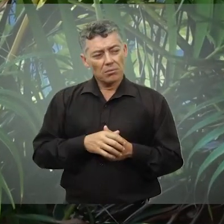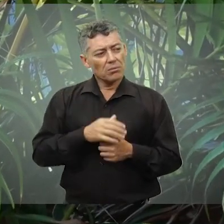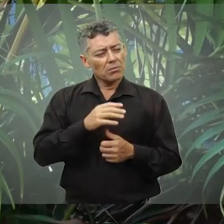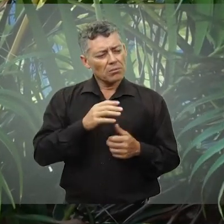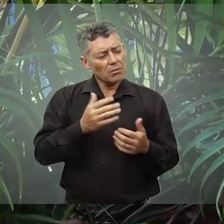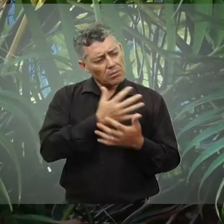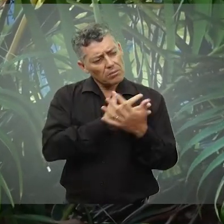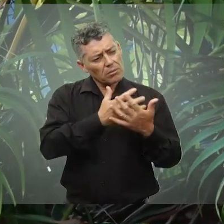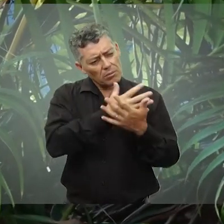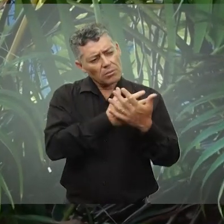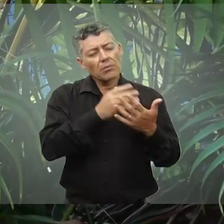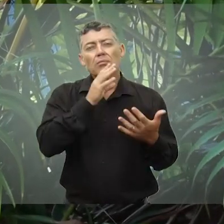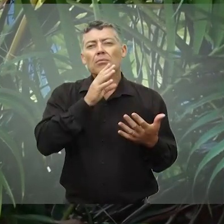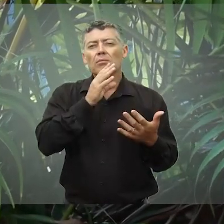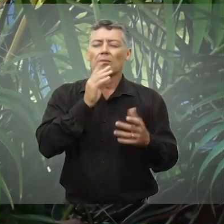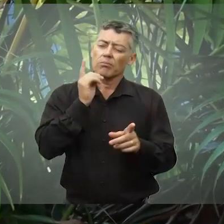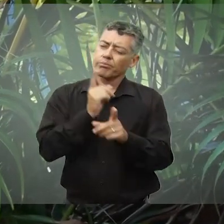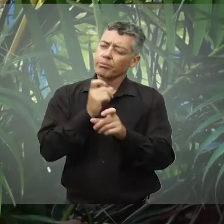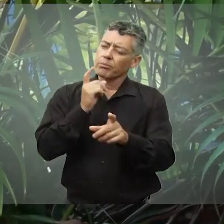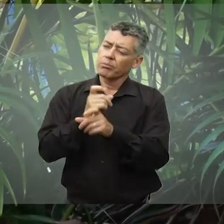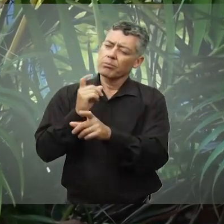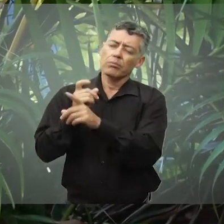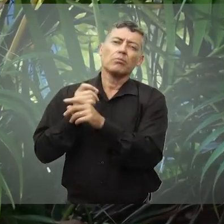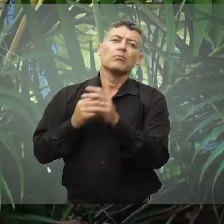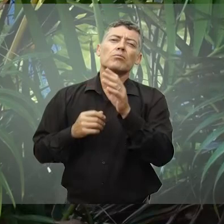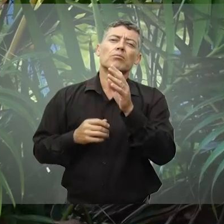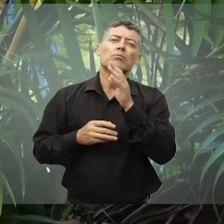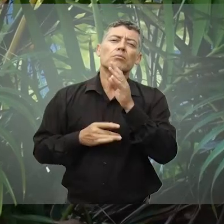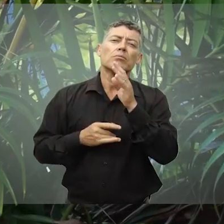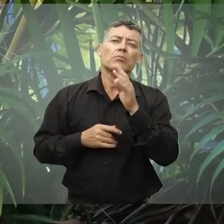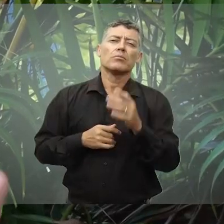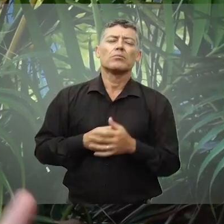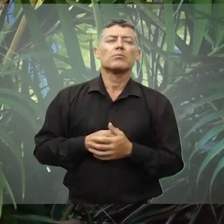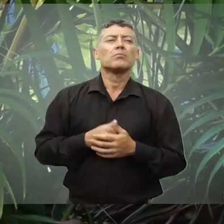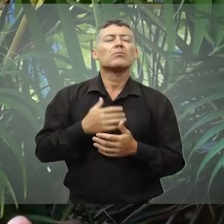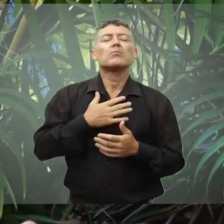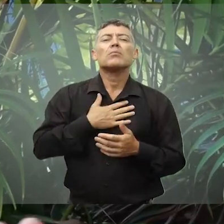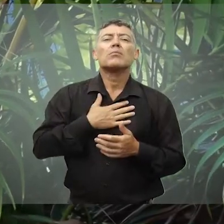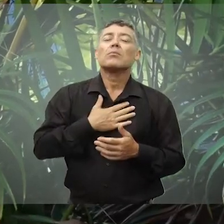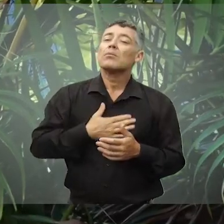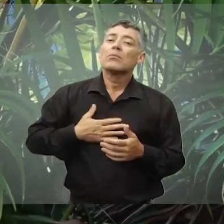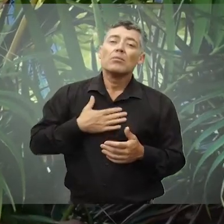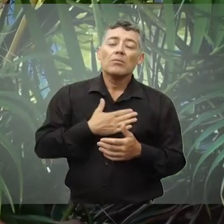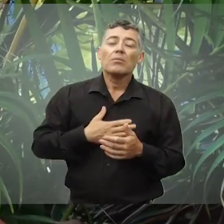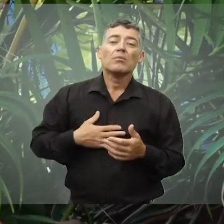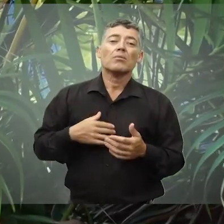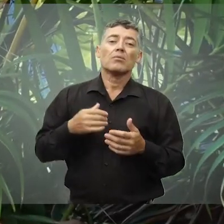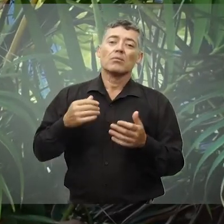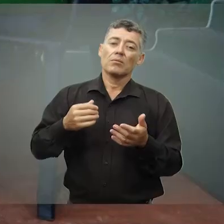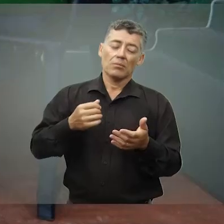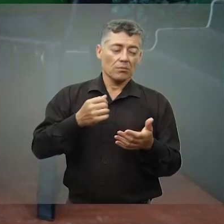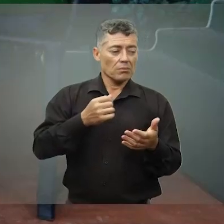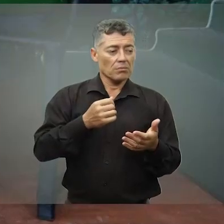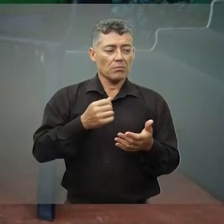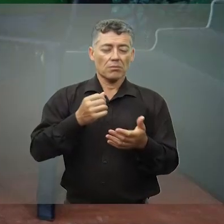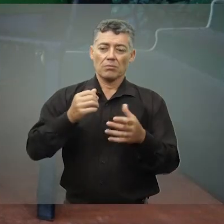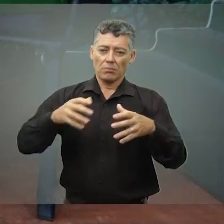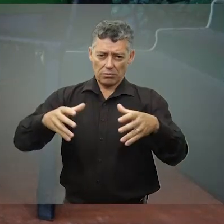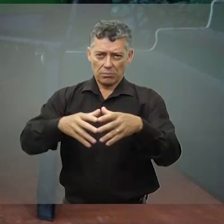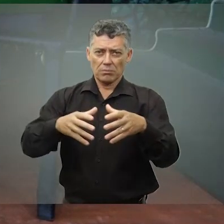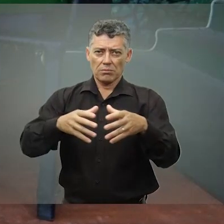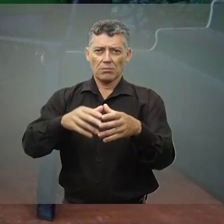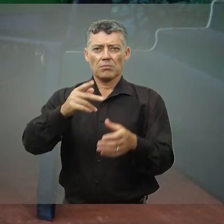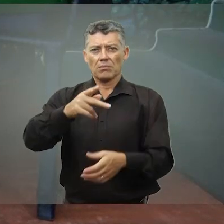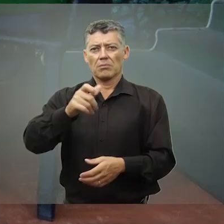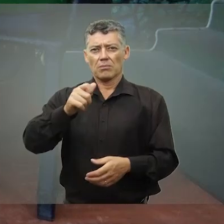conheci essa música, descobri essa música na época do Papaléguas e eu gostei tão pouco dela que eu gravei na banda Papaléguas. Aí eu